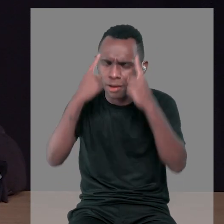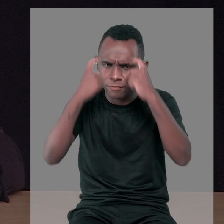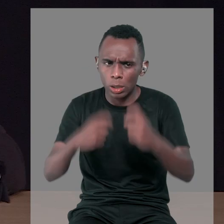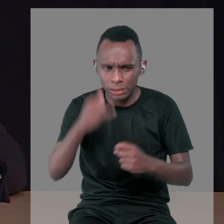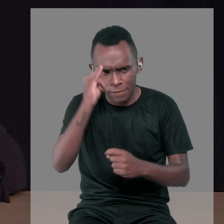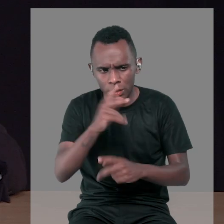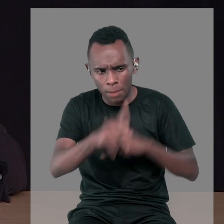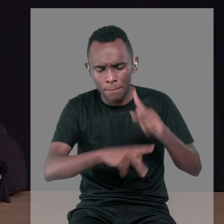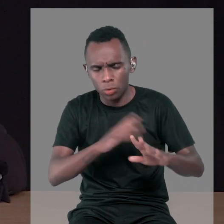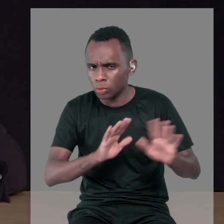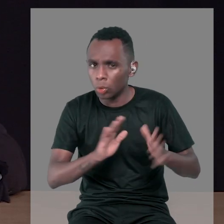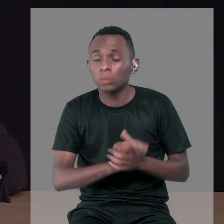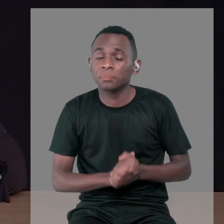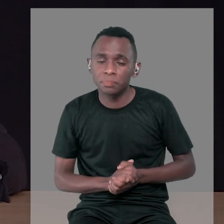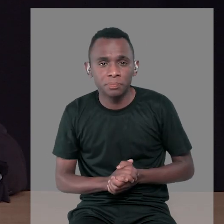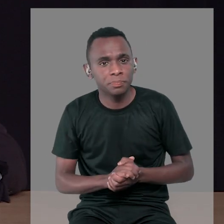natureza. Não me parece ser.